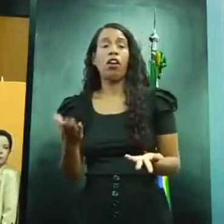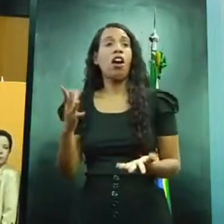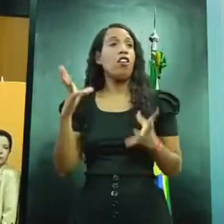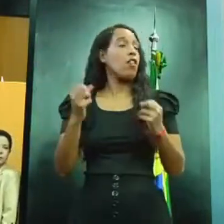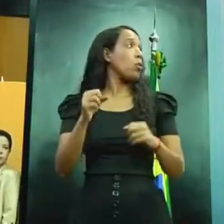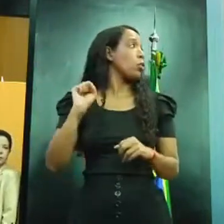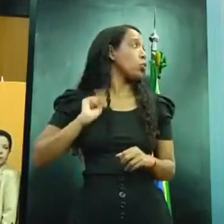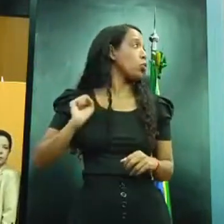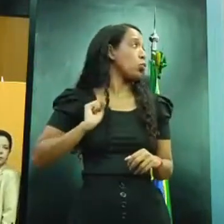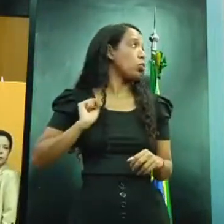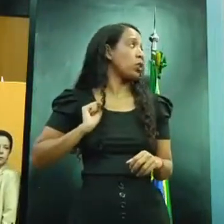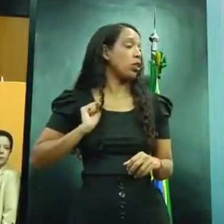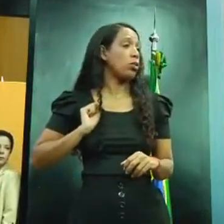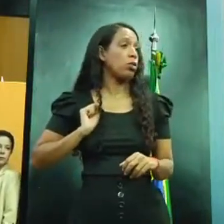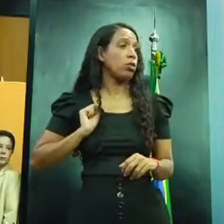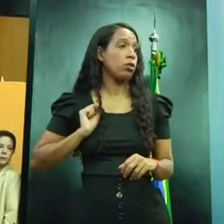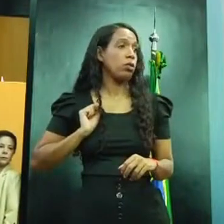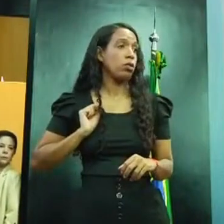números.